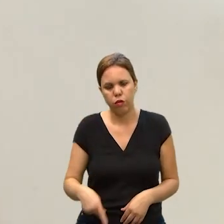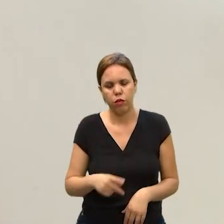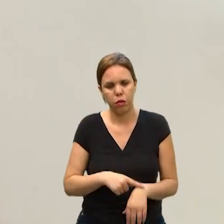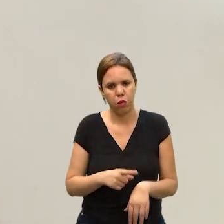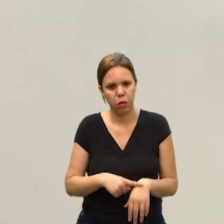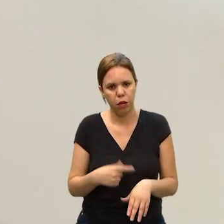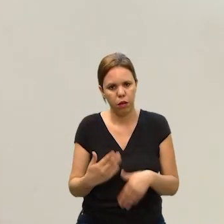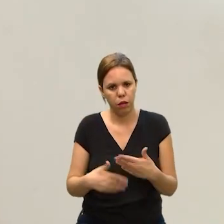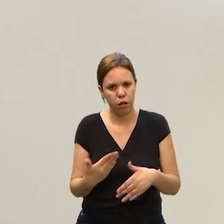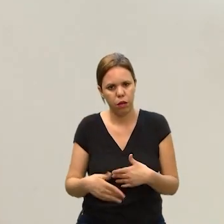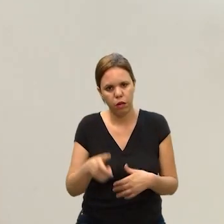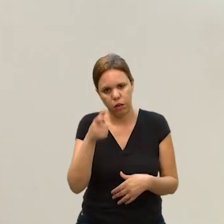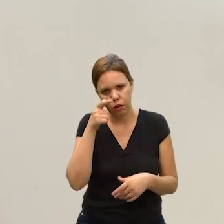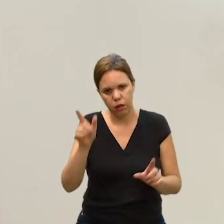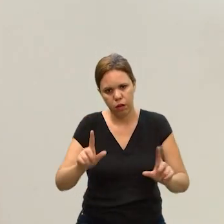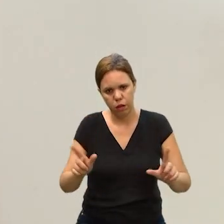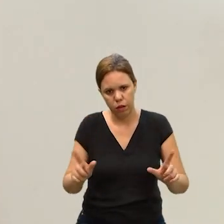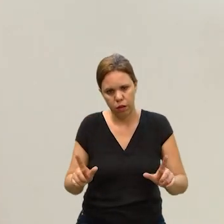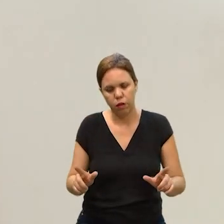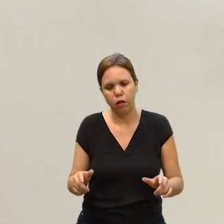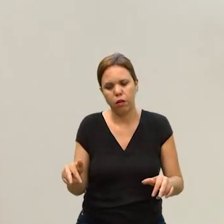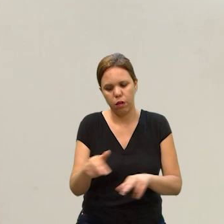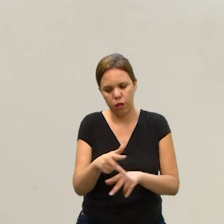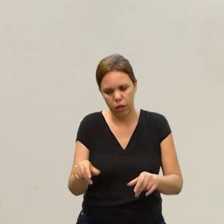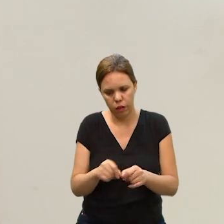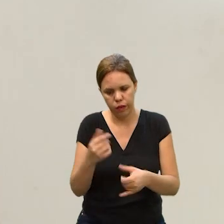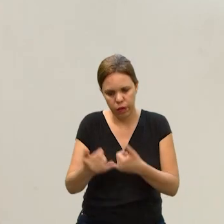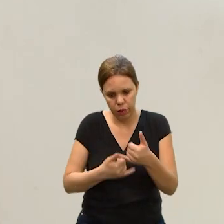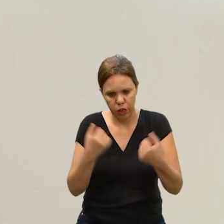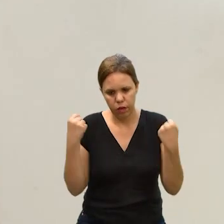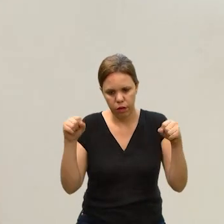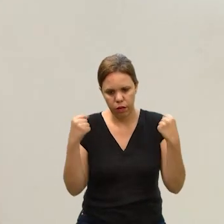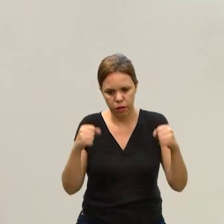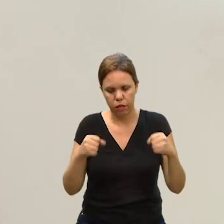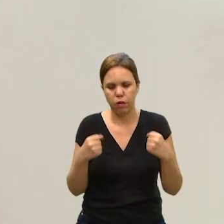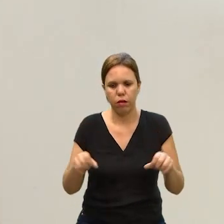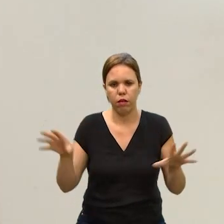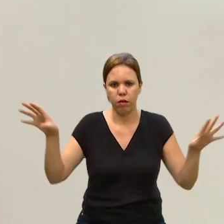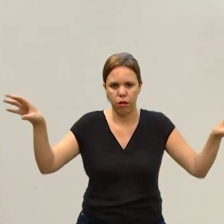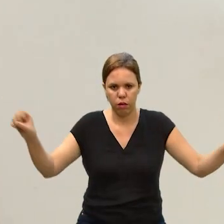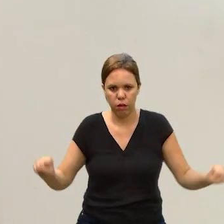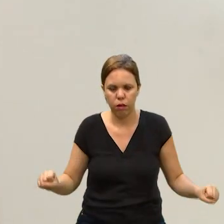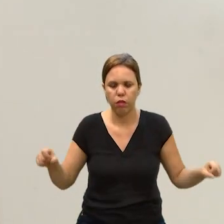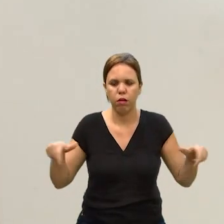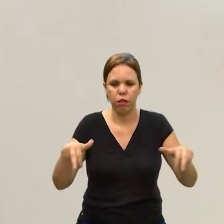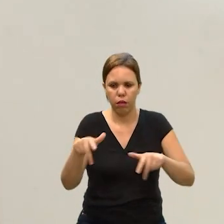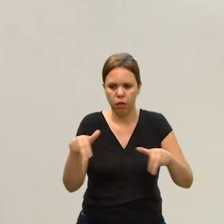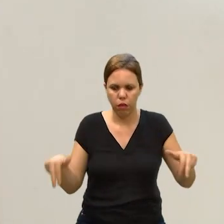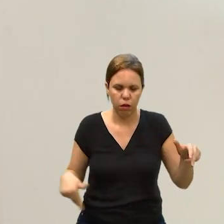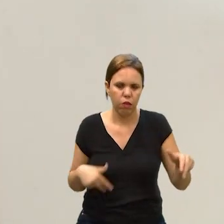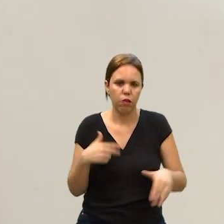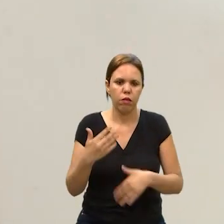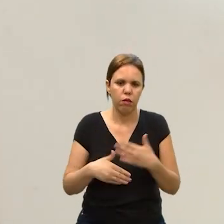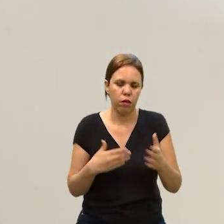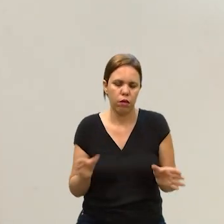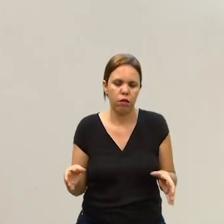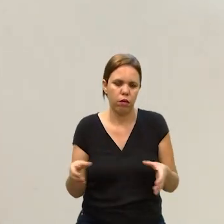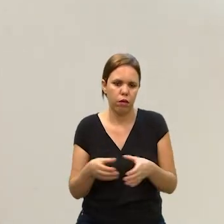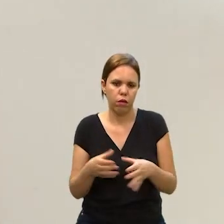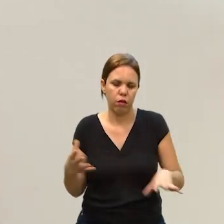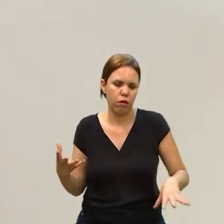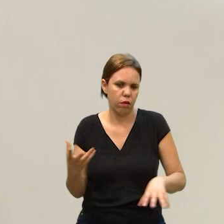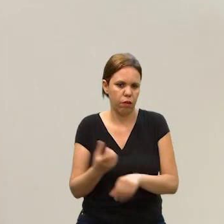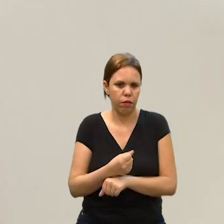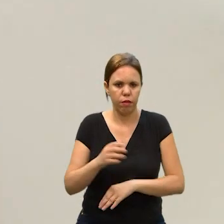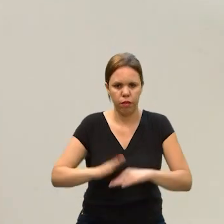fazendo exercícios, porque a equipe multidisciplinar da clínica é muito